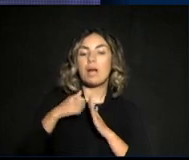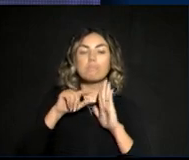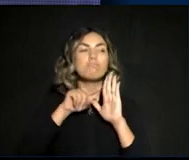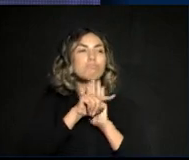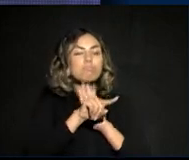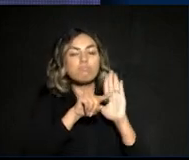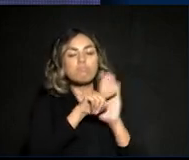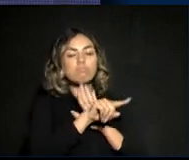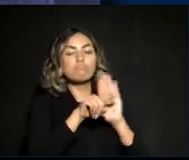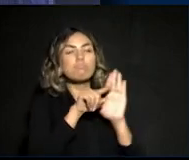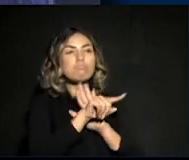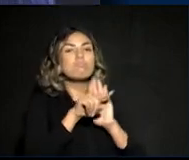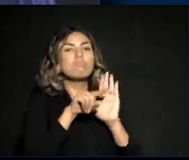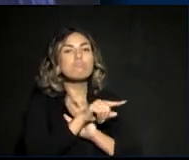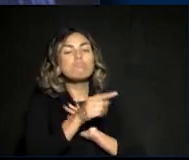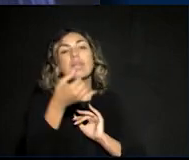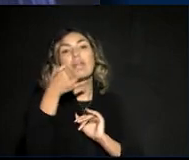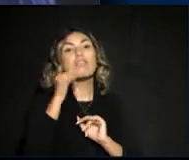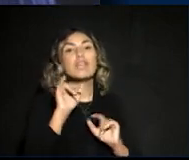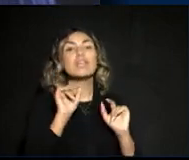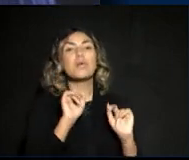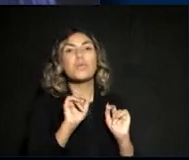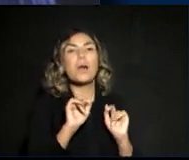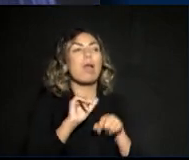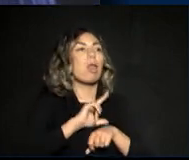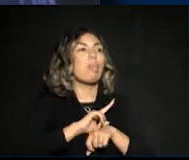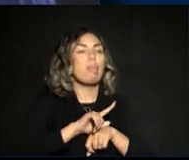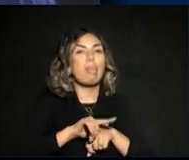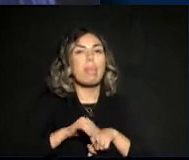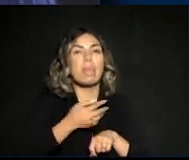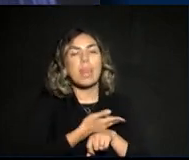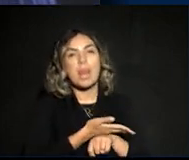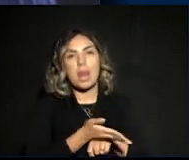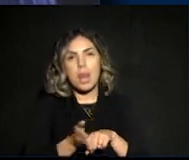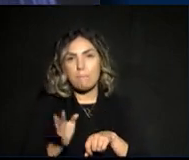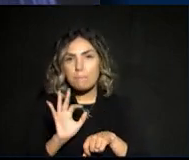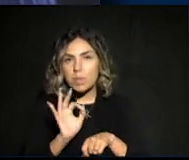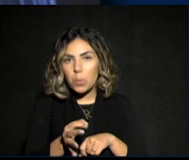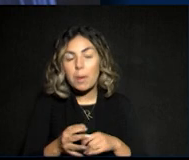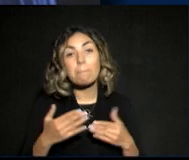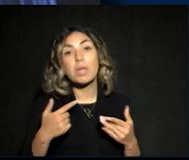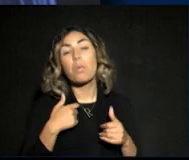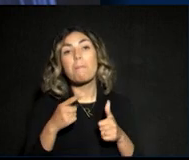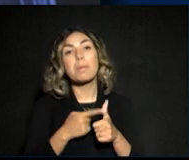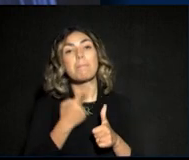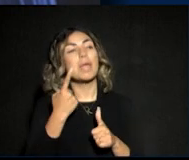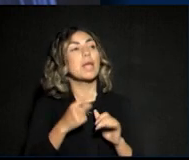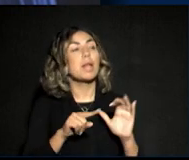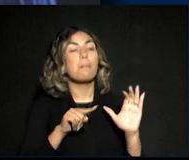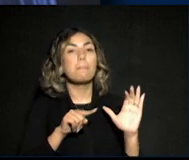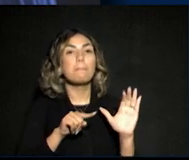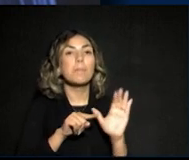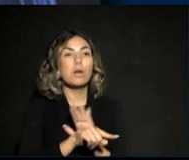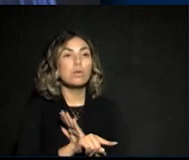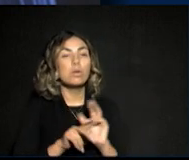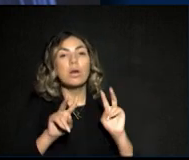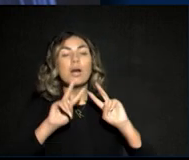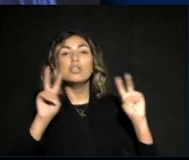perguntas para não termos nenhum tipo de atraso e a primeira pergunta diz respeito basicamente